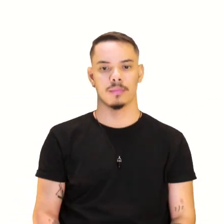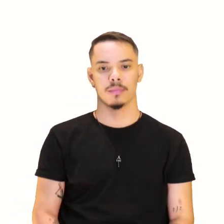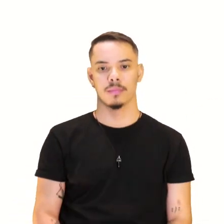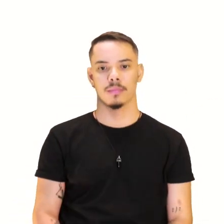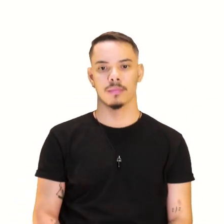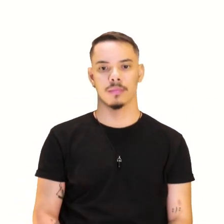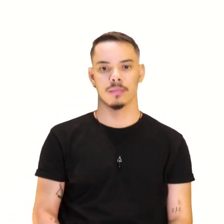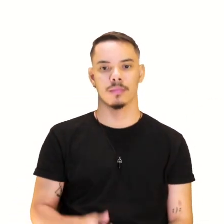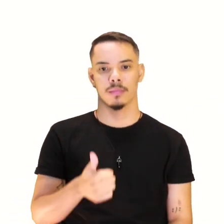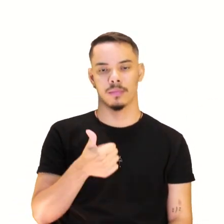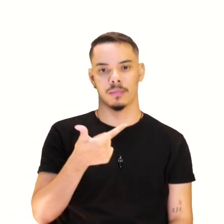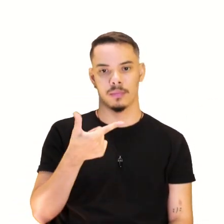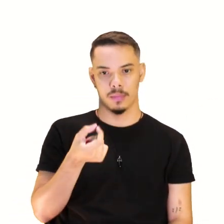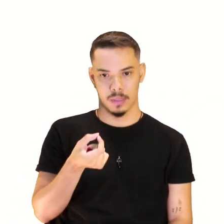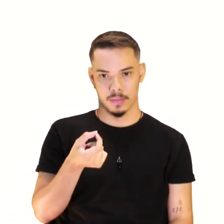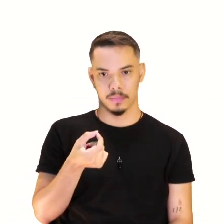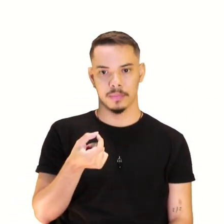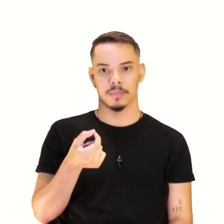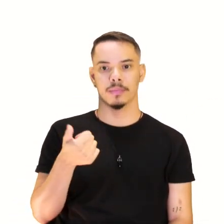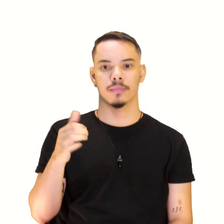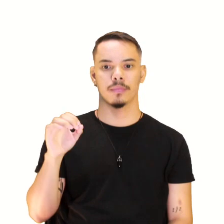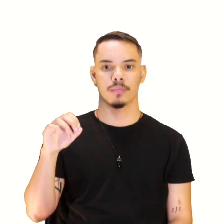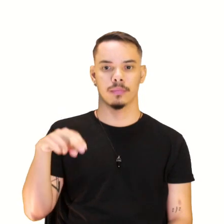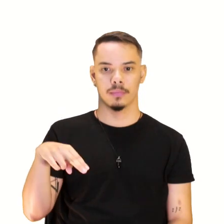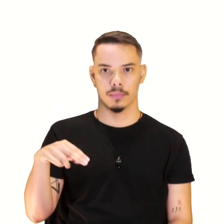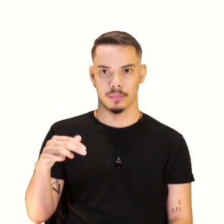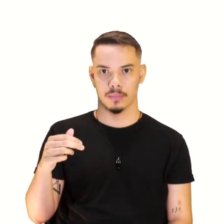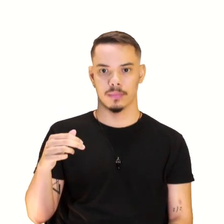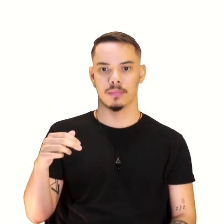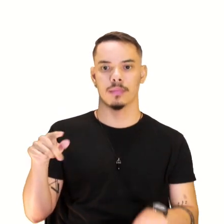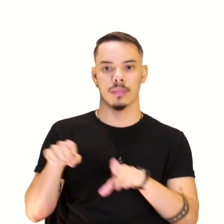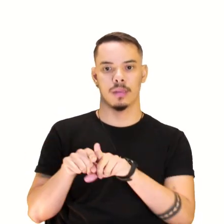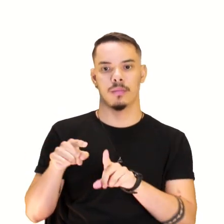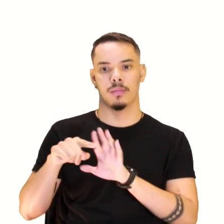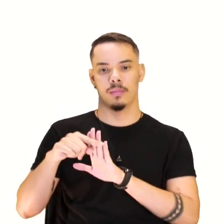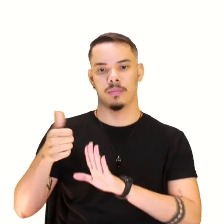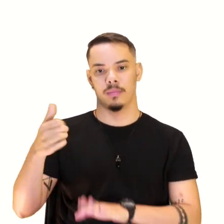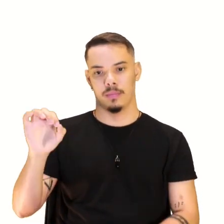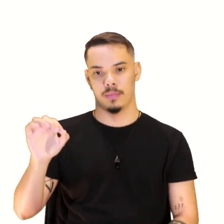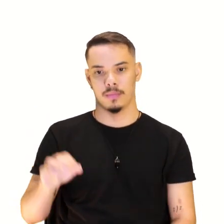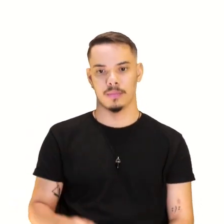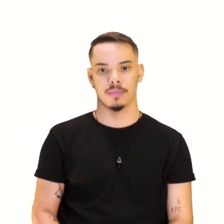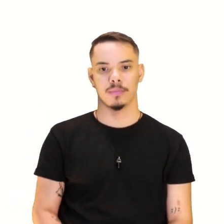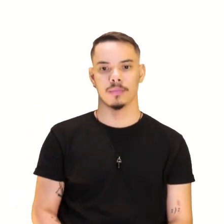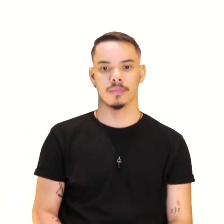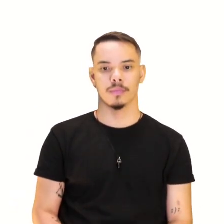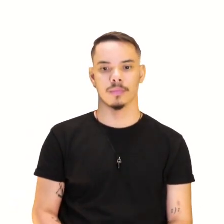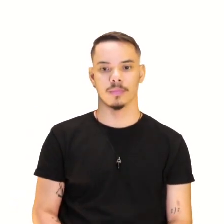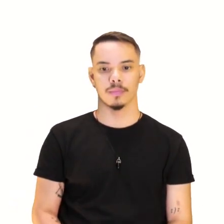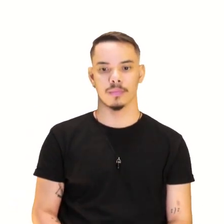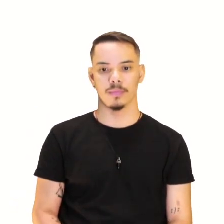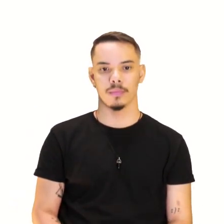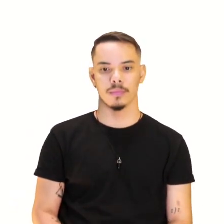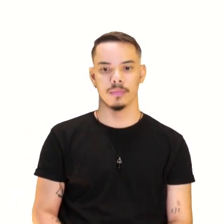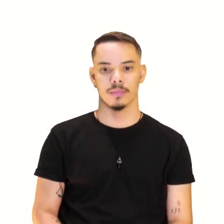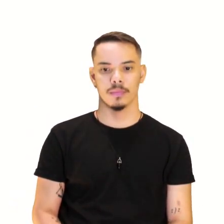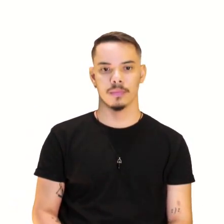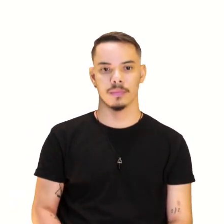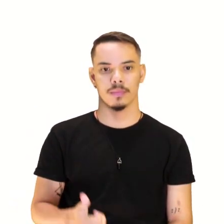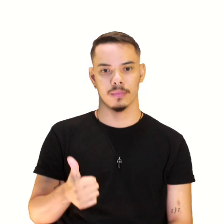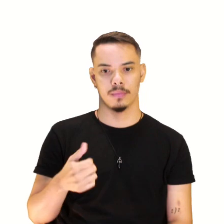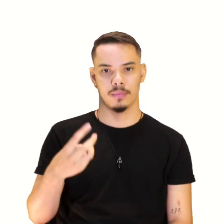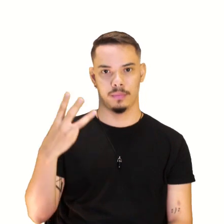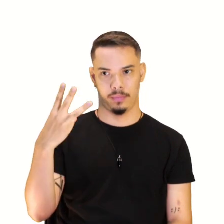125 tira 5. 120. 120 soma 10. 130. 130 dividido por 10. 13.